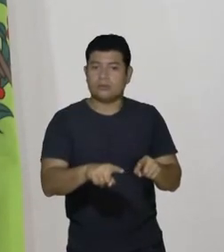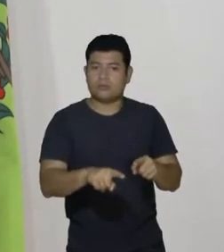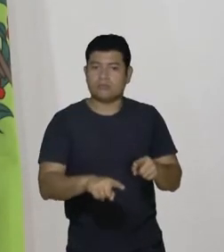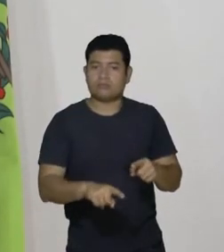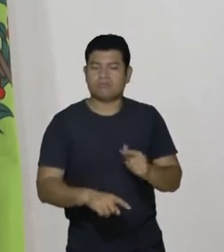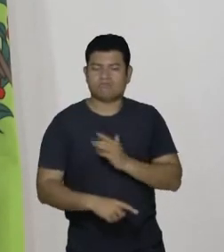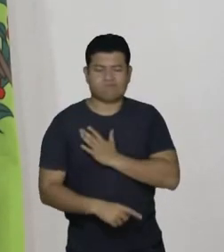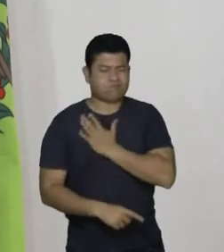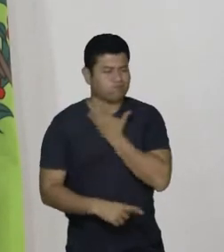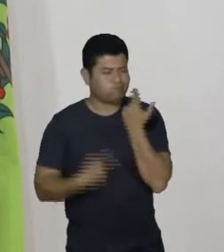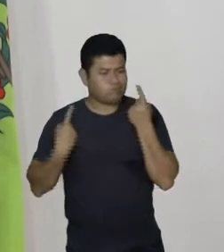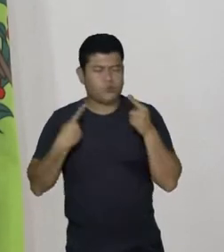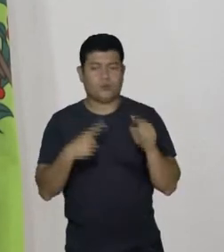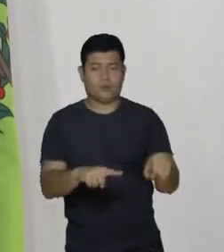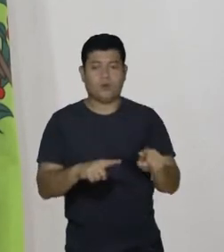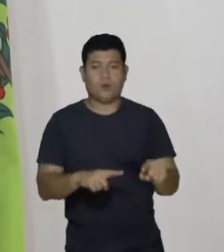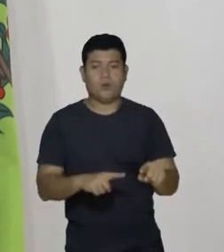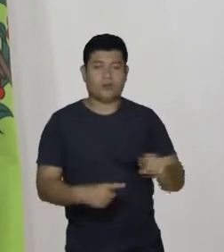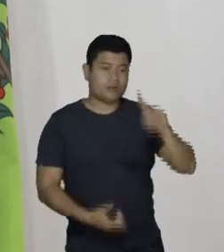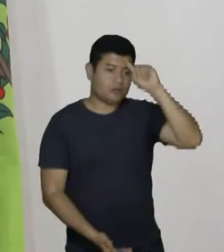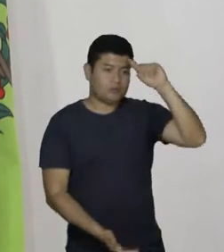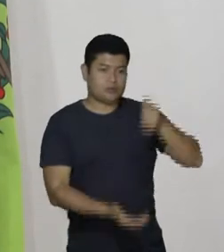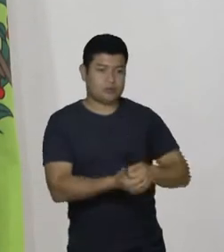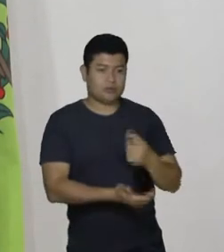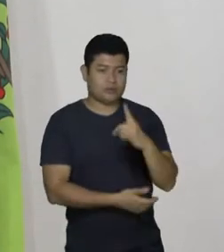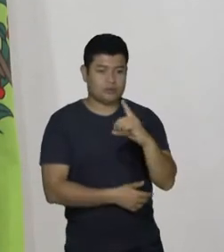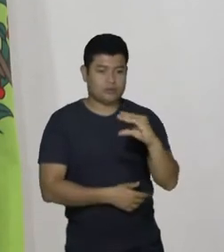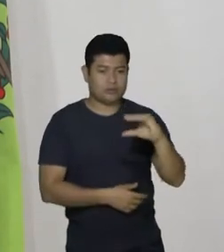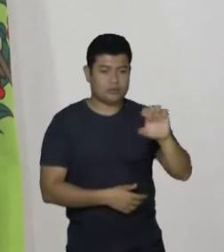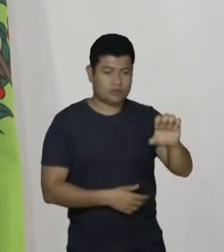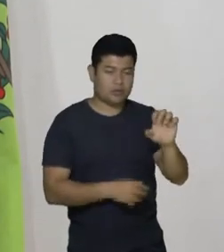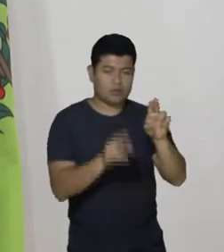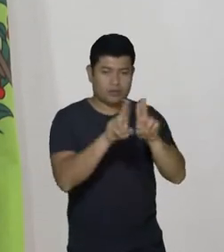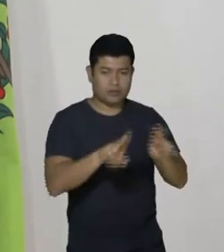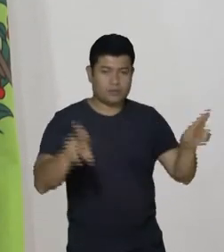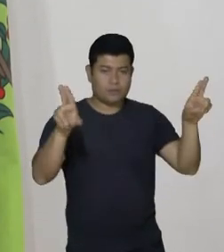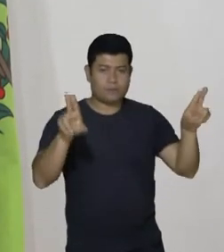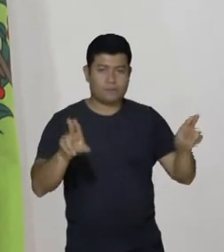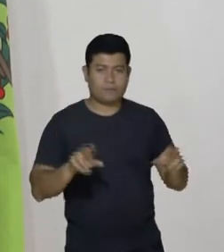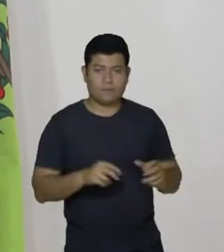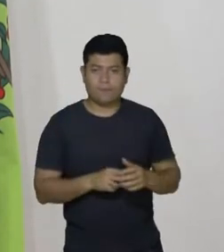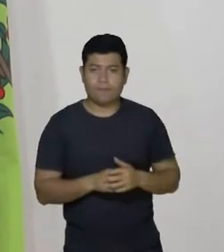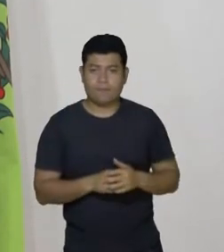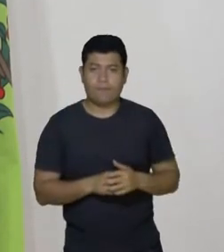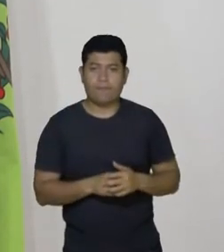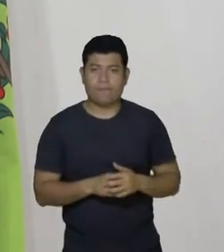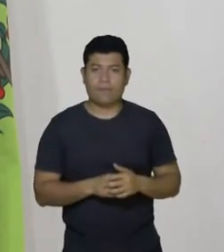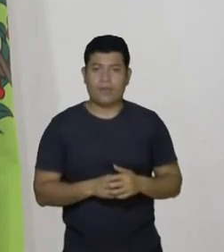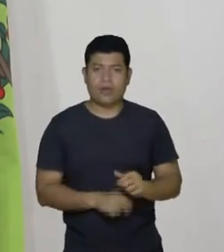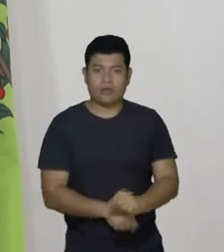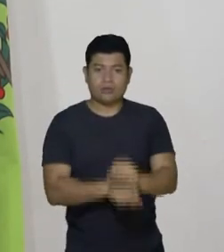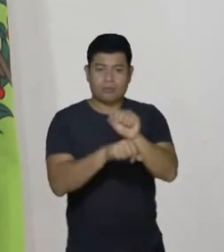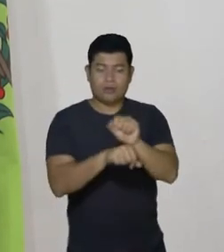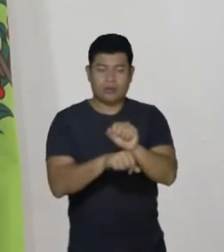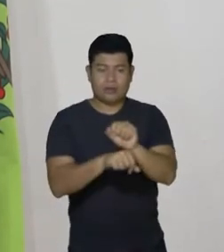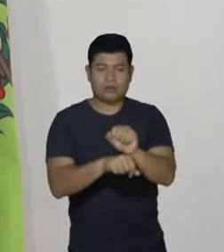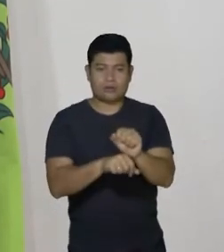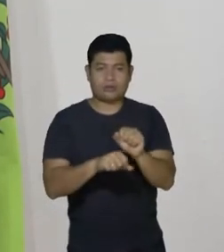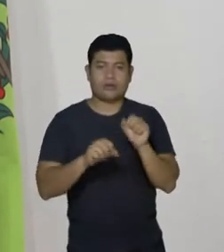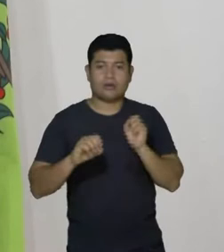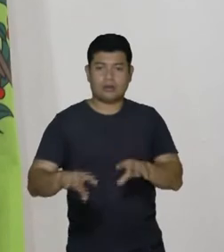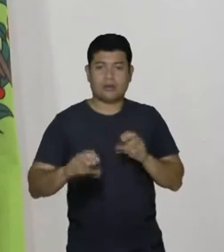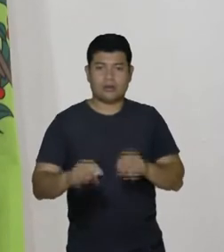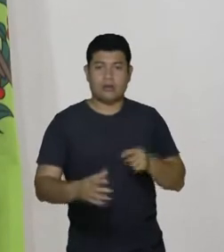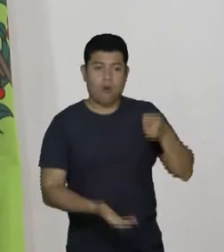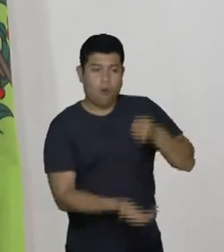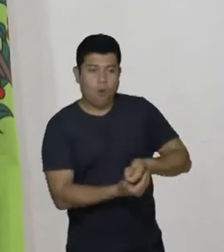contra esta atitude do Diretório Acadêmico da Universidade Federal de Santa Catarina em suspender as aulas para